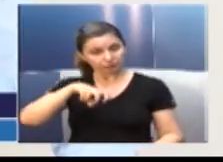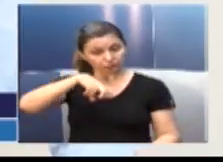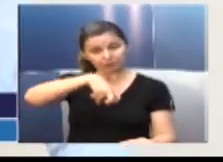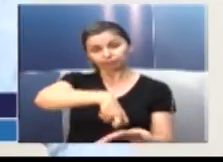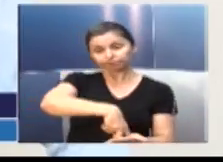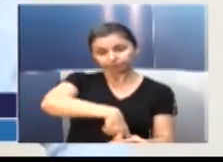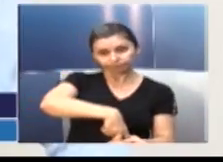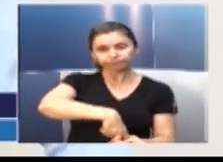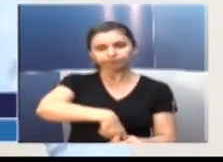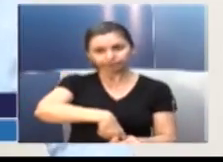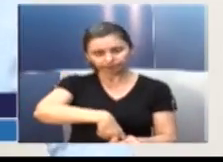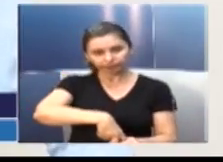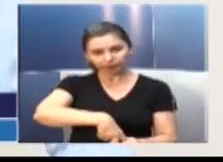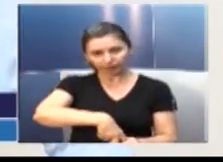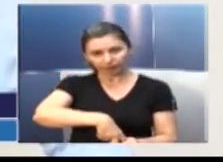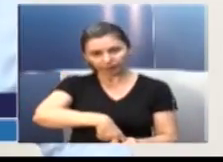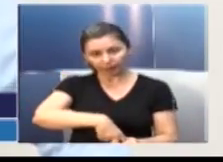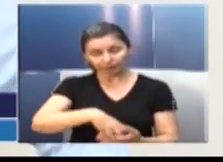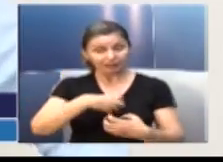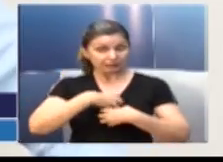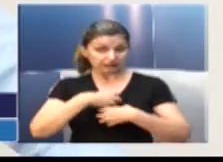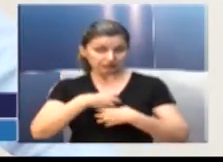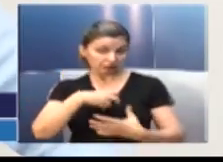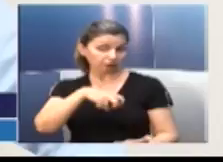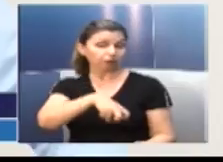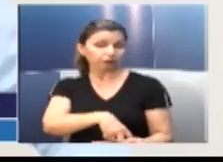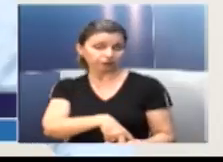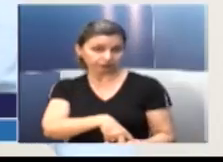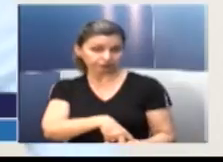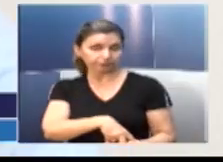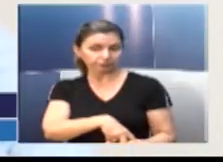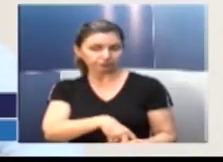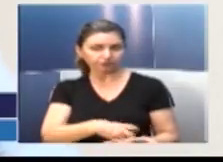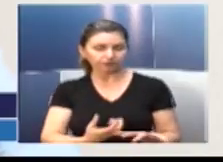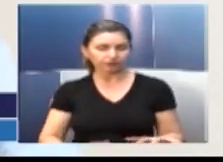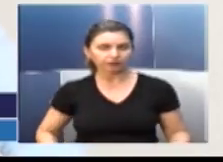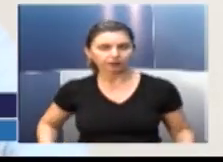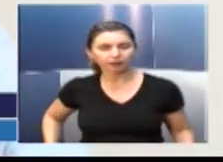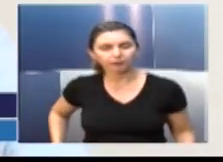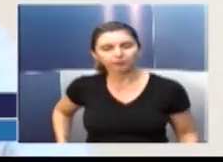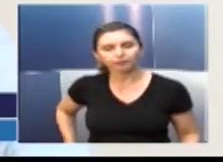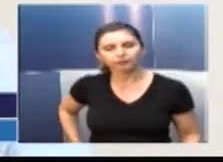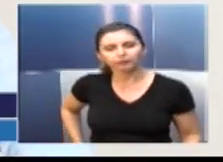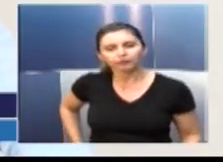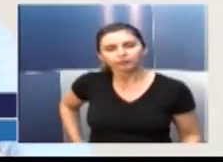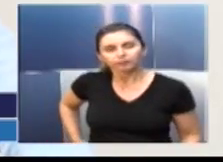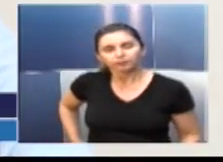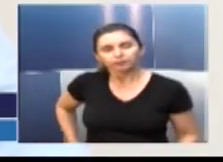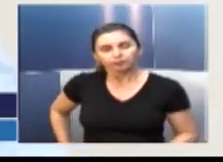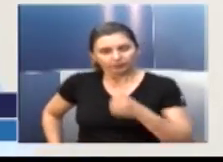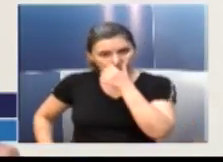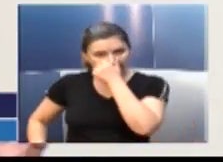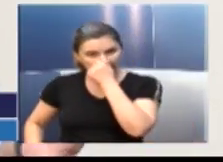sintam penalizados, porque a orientação, eu até fiz questão de não ver o vereador Rodrigo Braga,